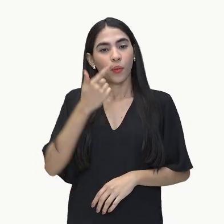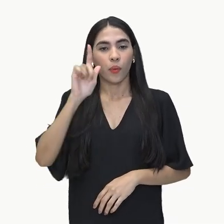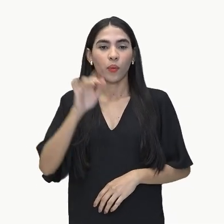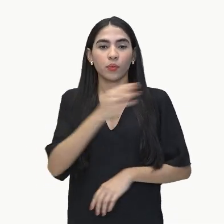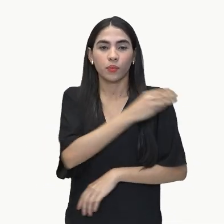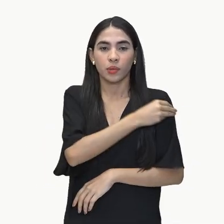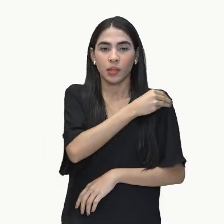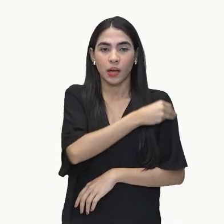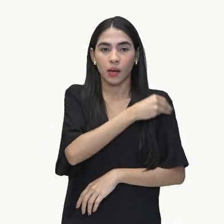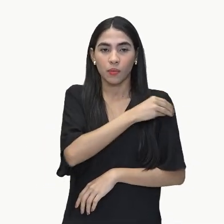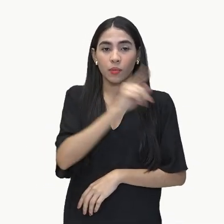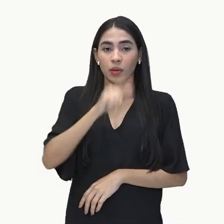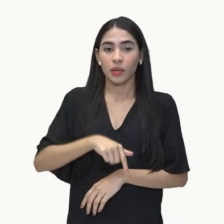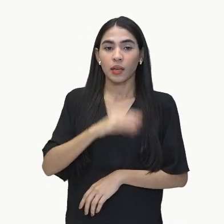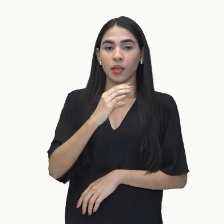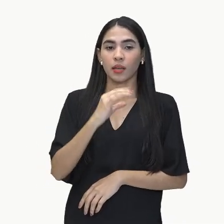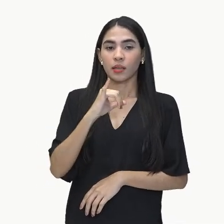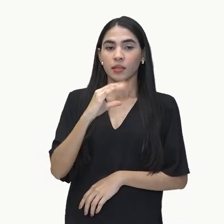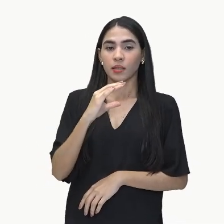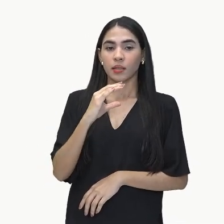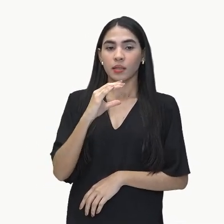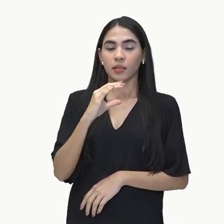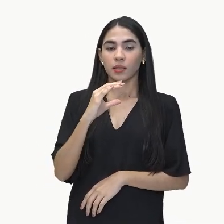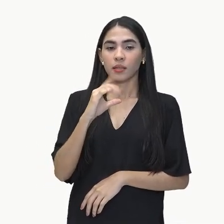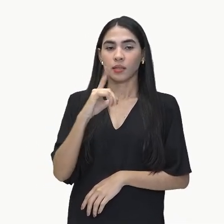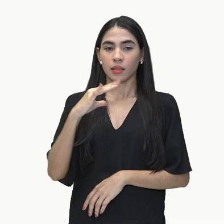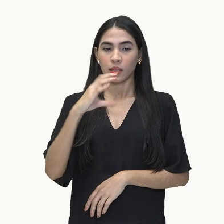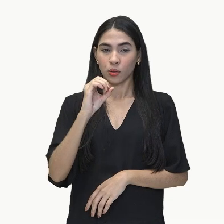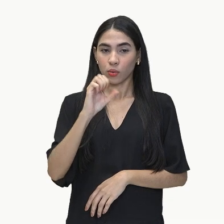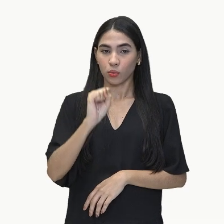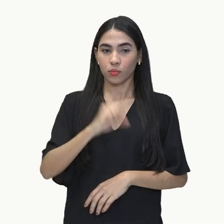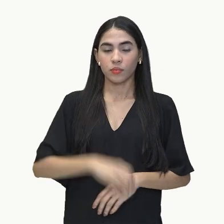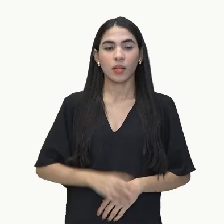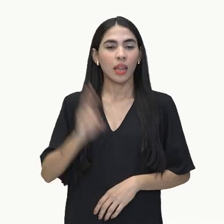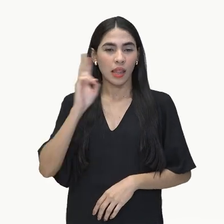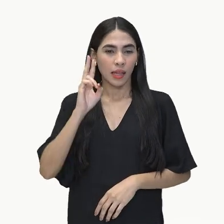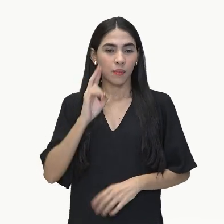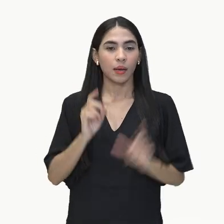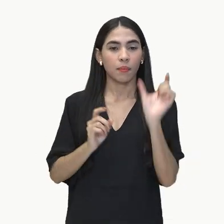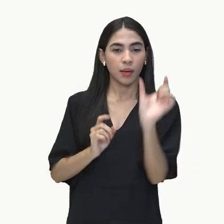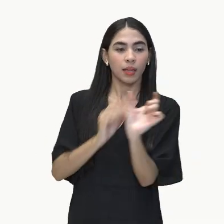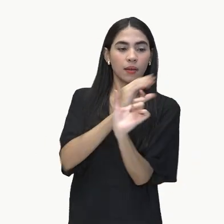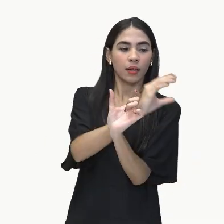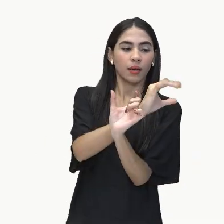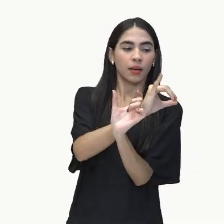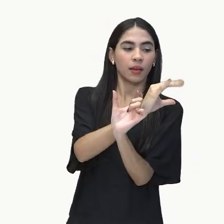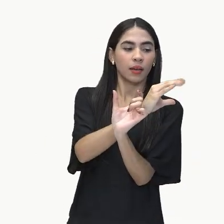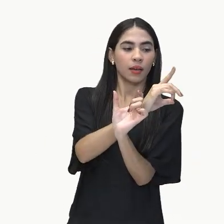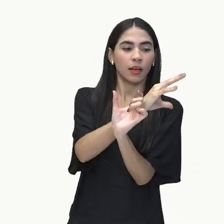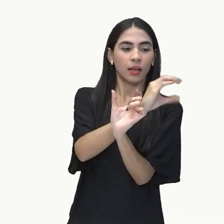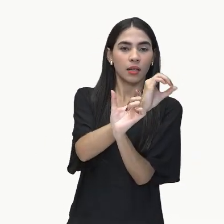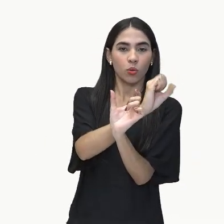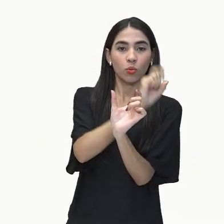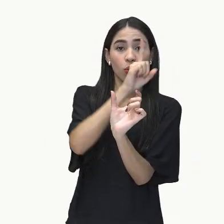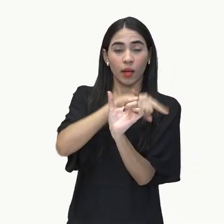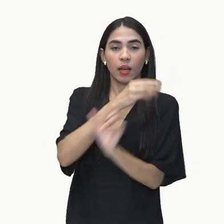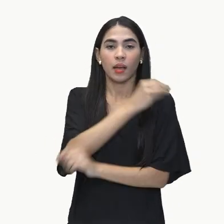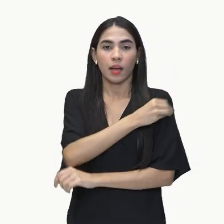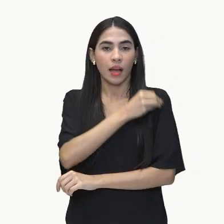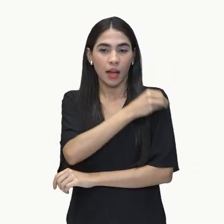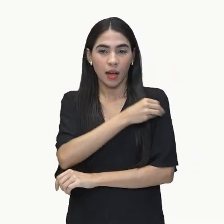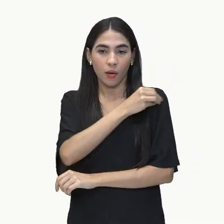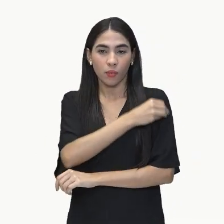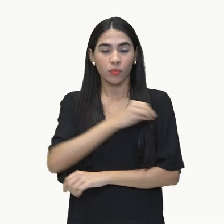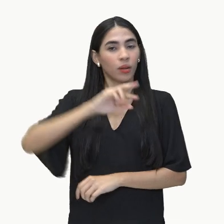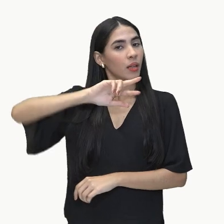álcools, que são os álcools cíclicos. Lembram-se sempre que tem a palavra ciclo na frente. Ele é um álcool,